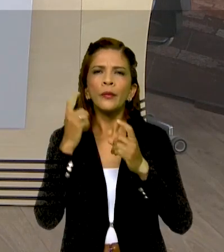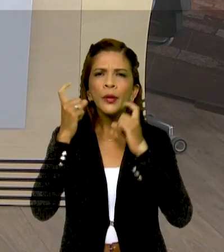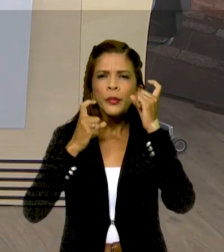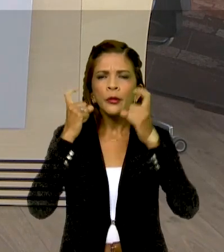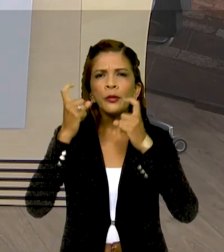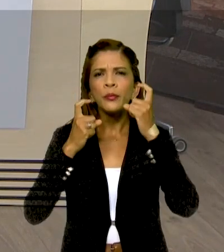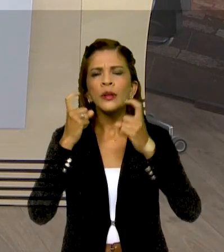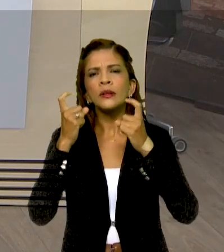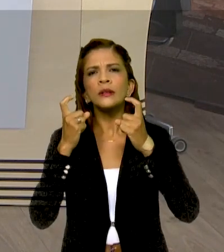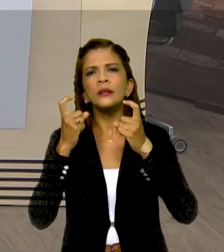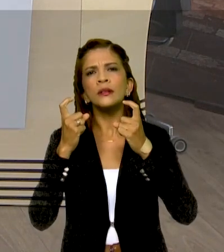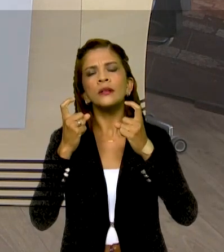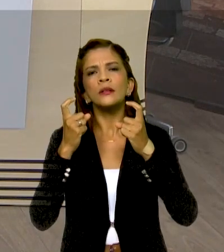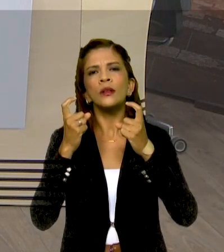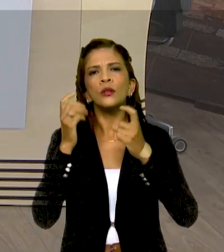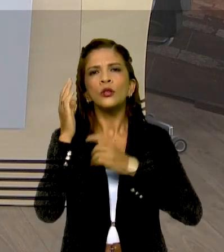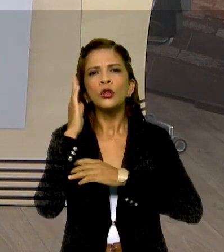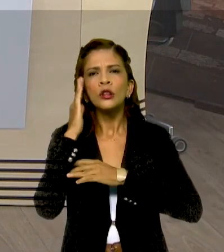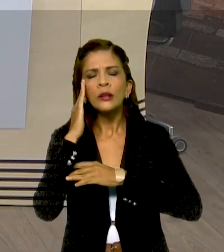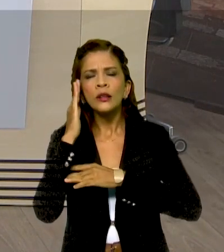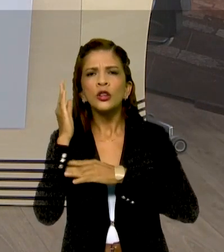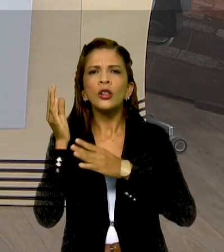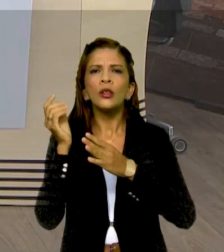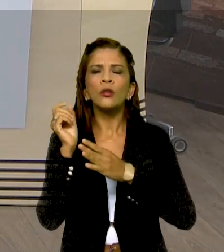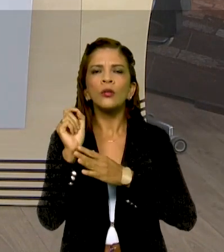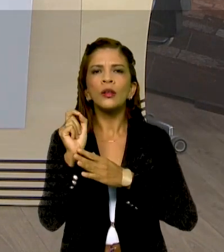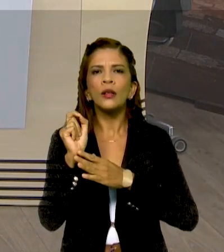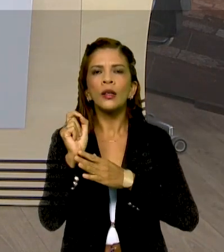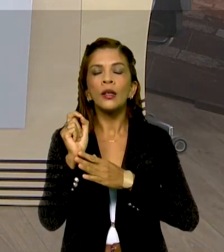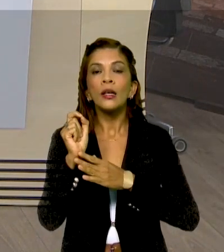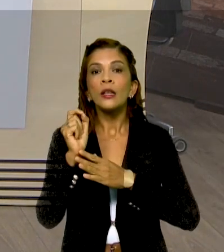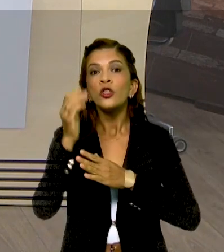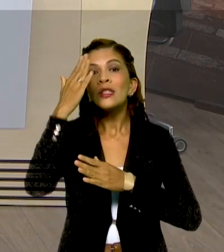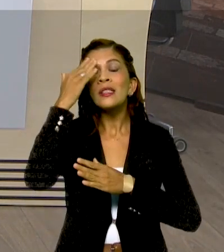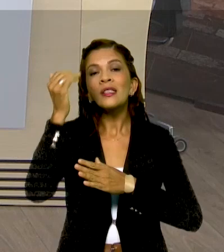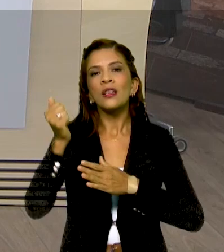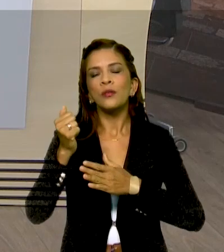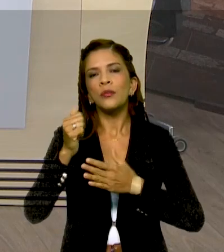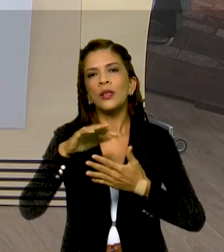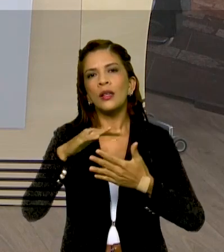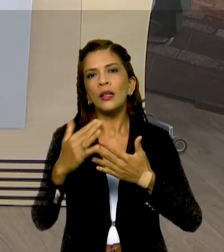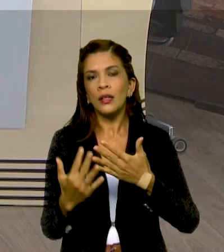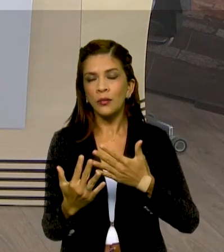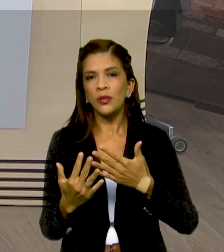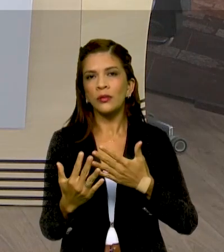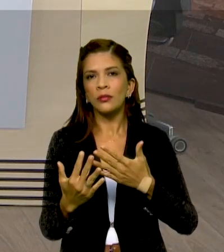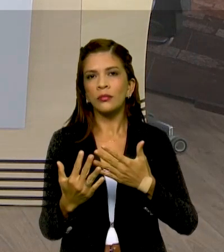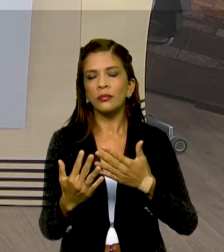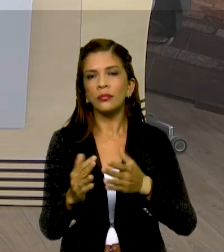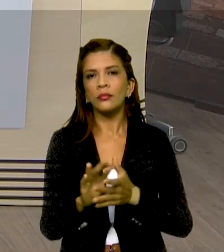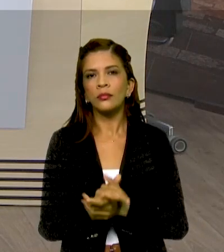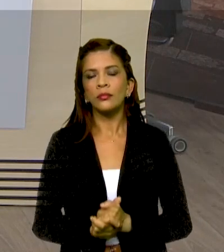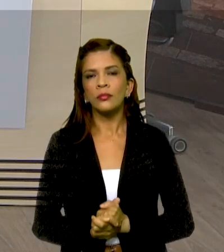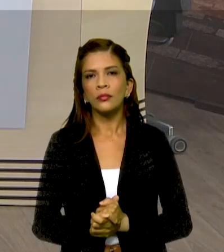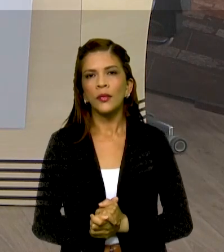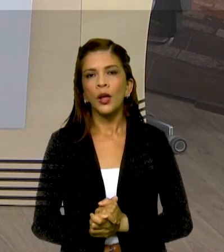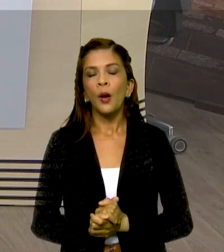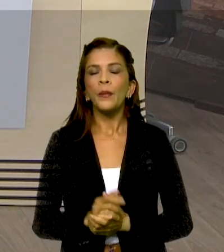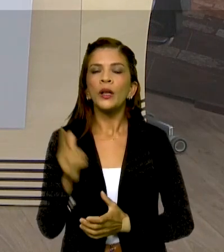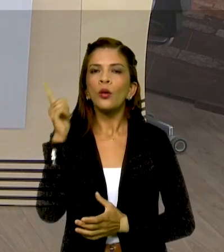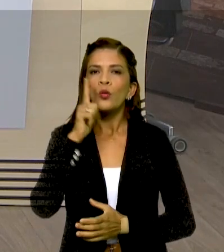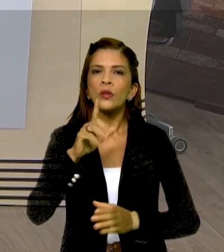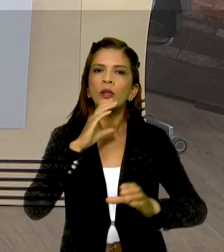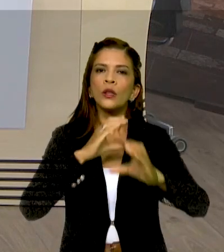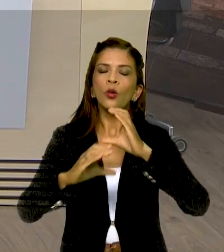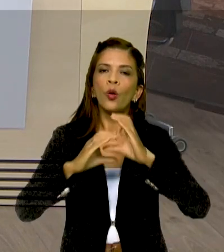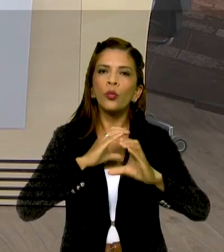pessoas, dos outros integrantes da família, em ter esse conhecimento da Libras para que possa ter uma